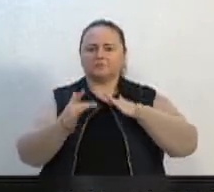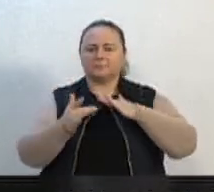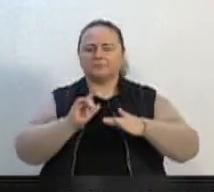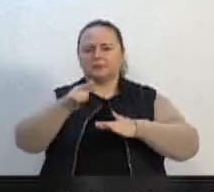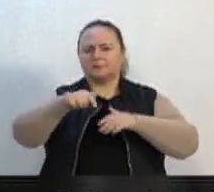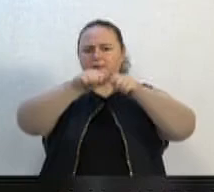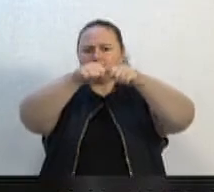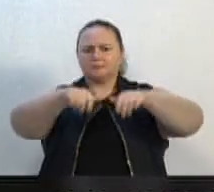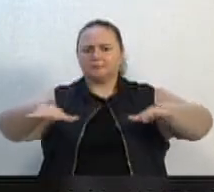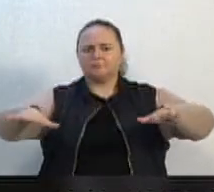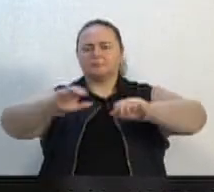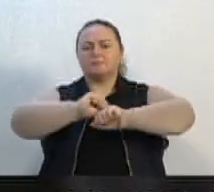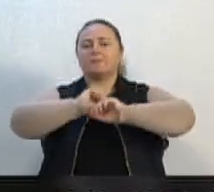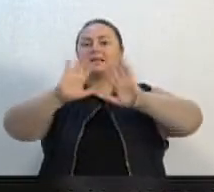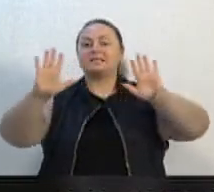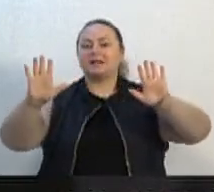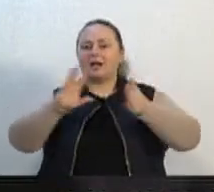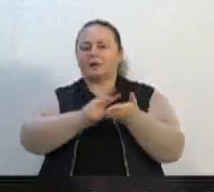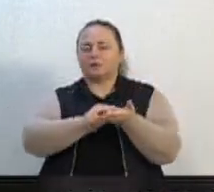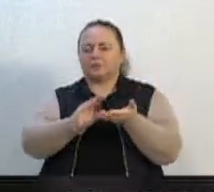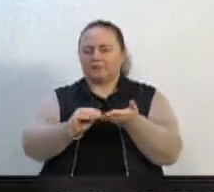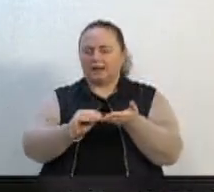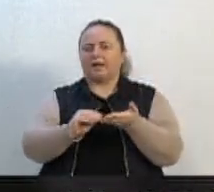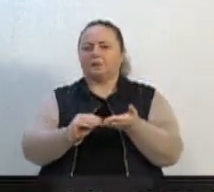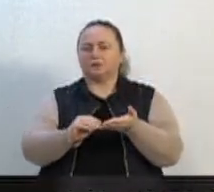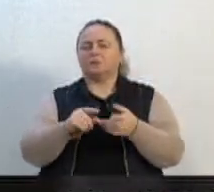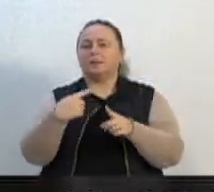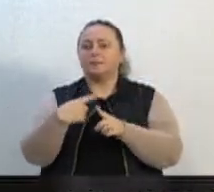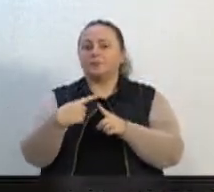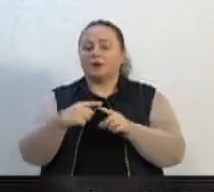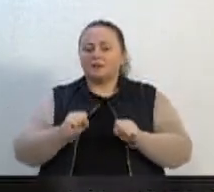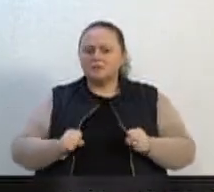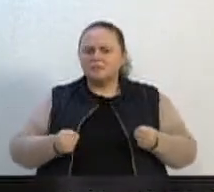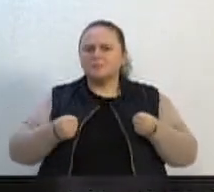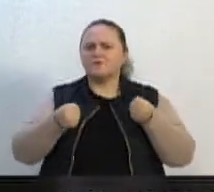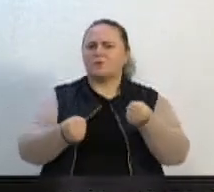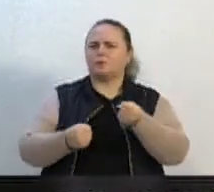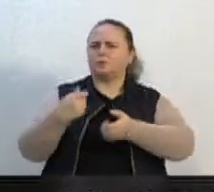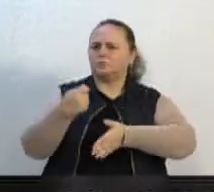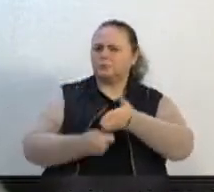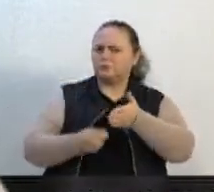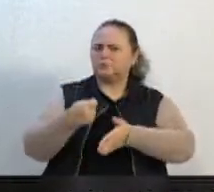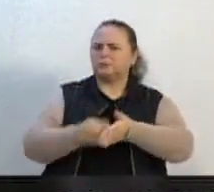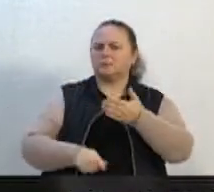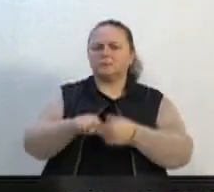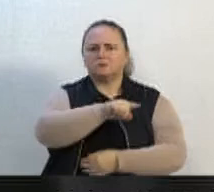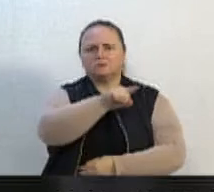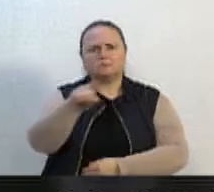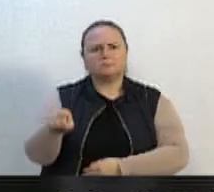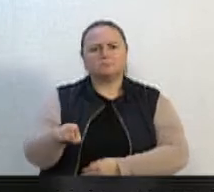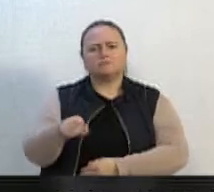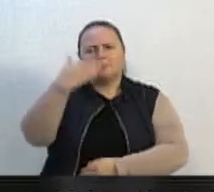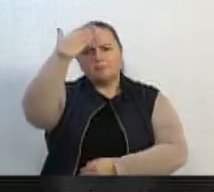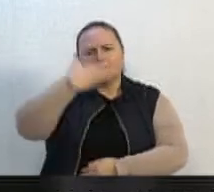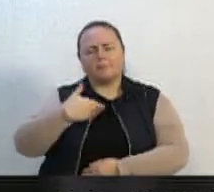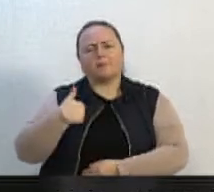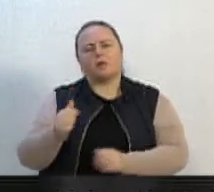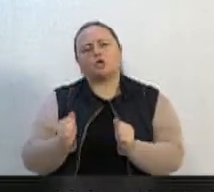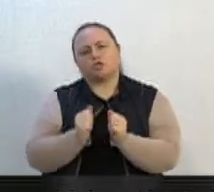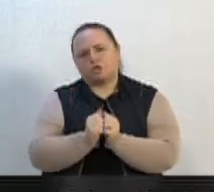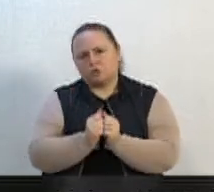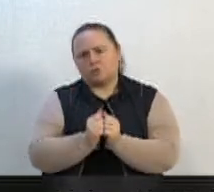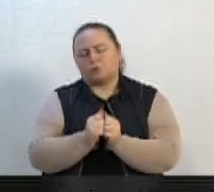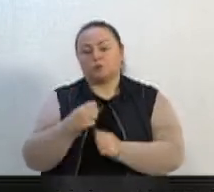disponibilizar com mais clareza, porque realmente é esforço de muita, muita luta. Vocês sabem, vocês são testemunhas aqui, que há 3 anos eu venho cobrando e venho procurando